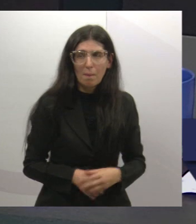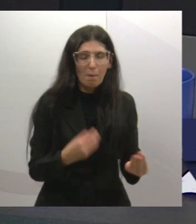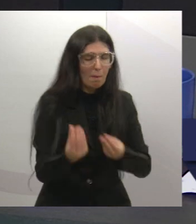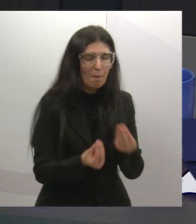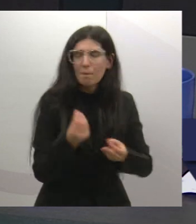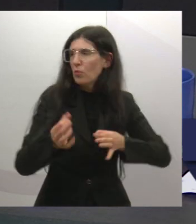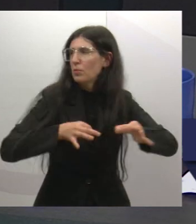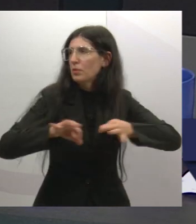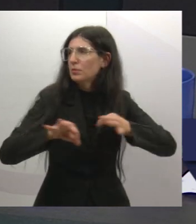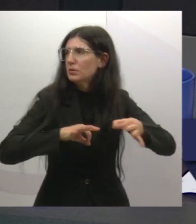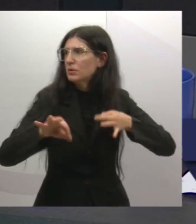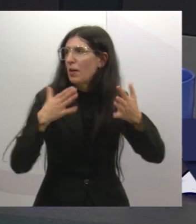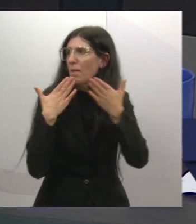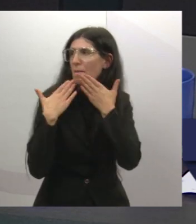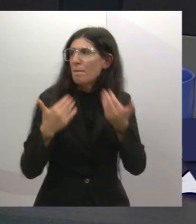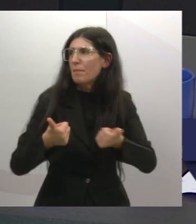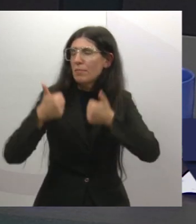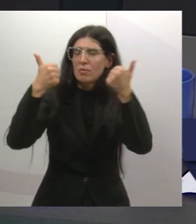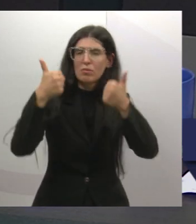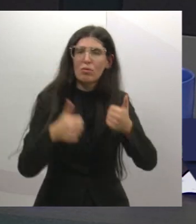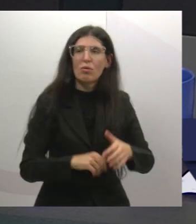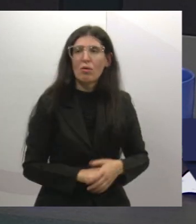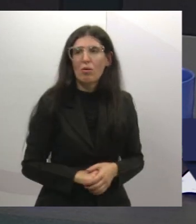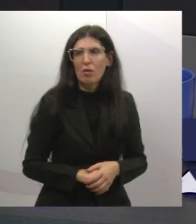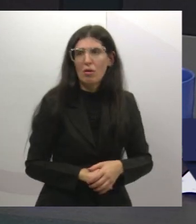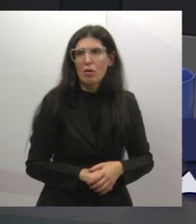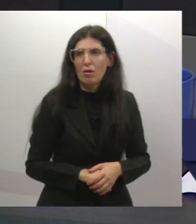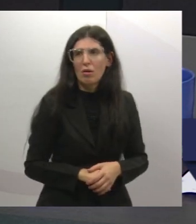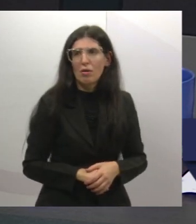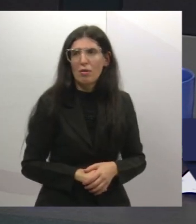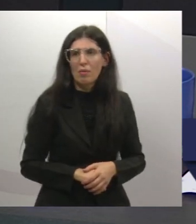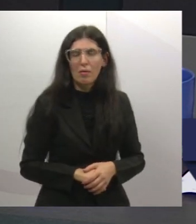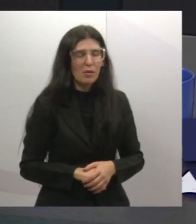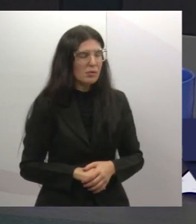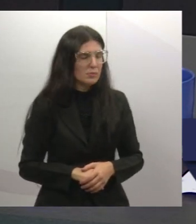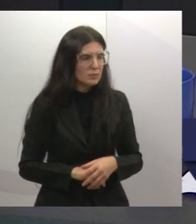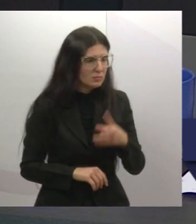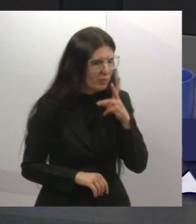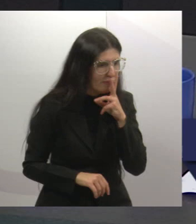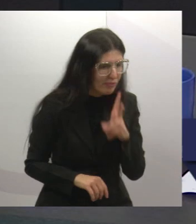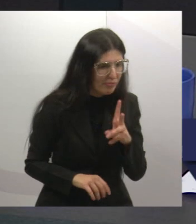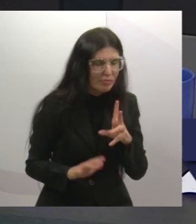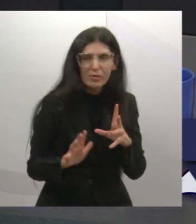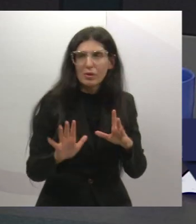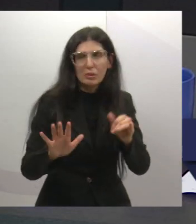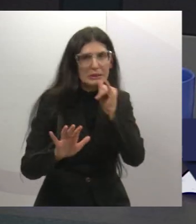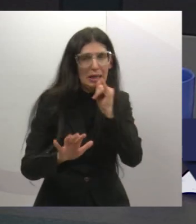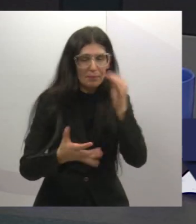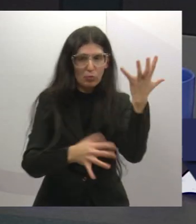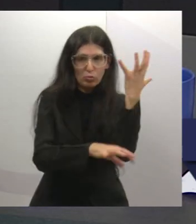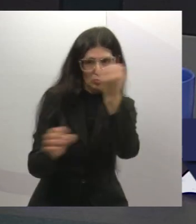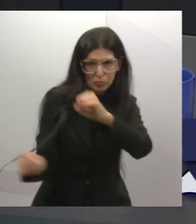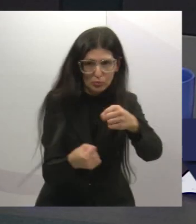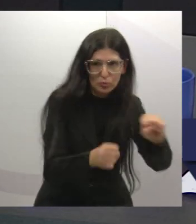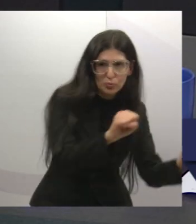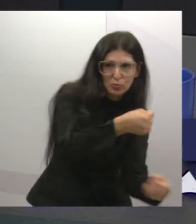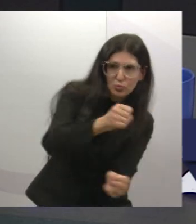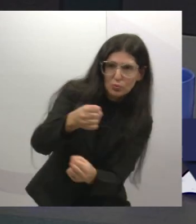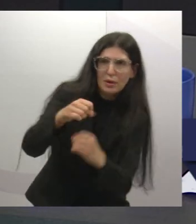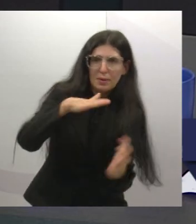organizar melhor, ter mais consenso na execução, na prestação do seu serviço. Exemplo, ambiental e